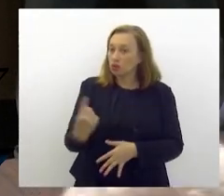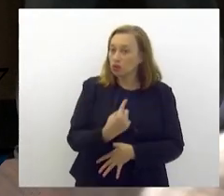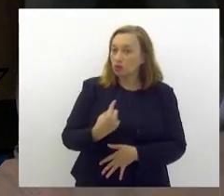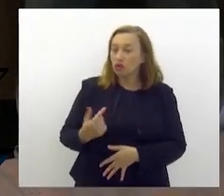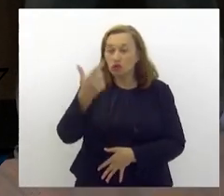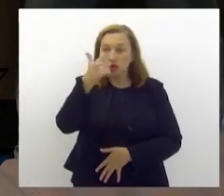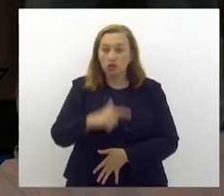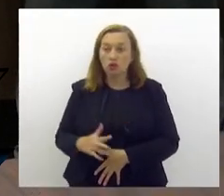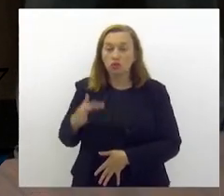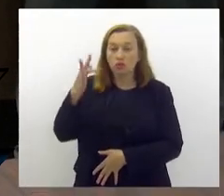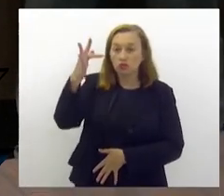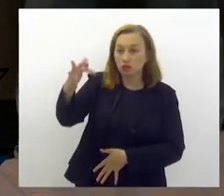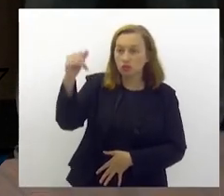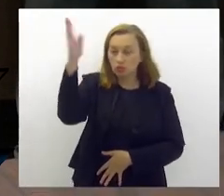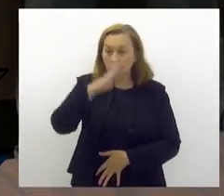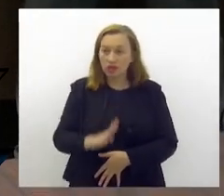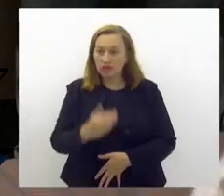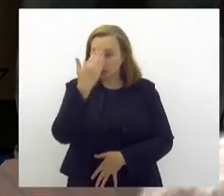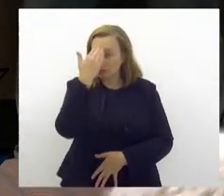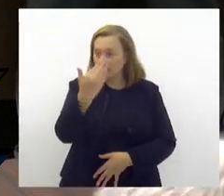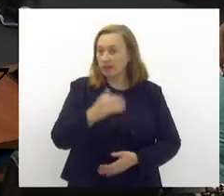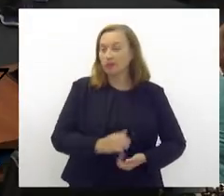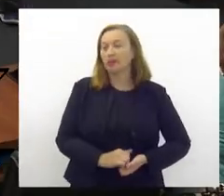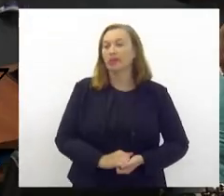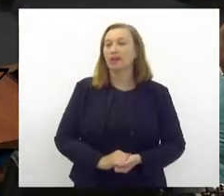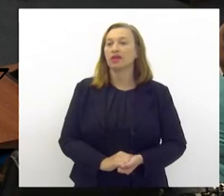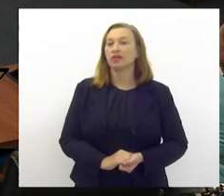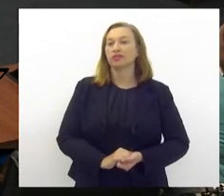o futuro do Brasil. Muito obrigado.